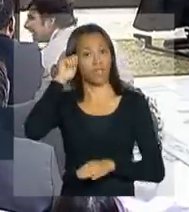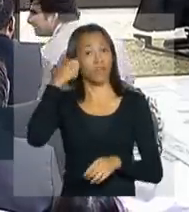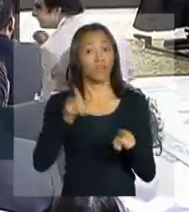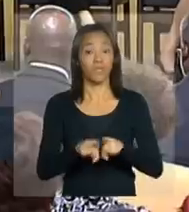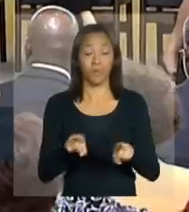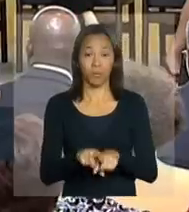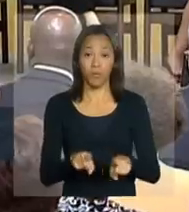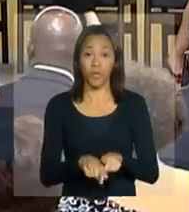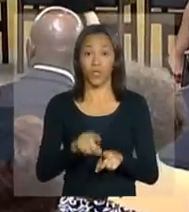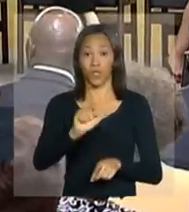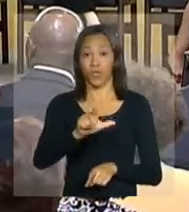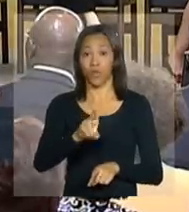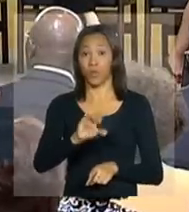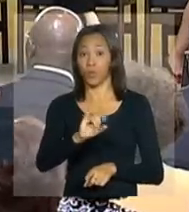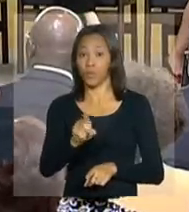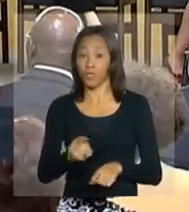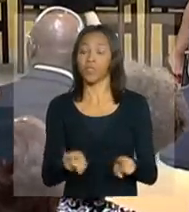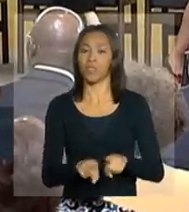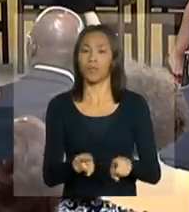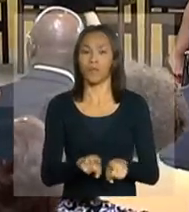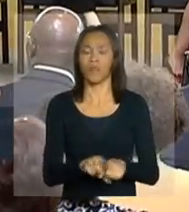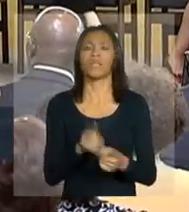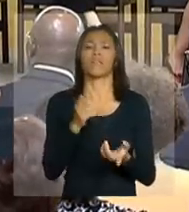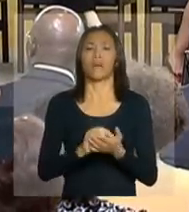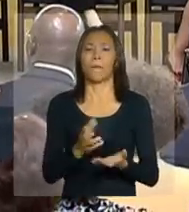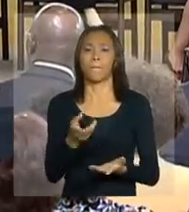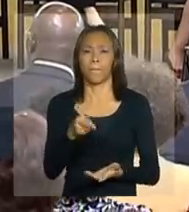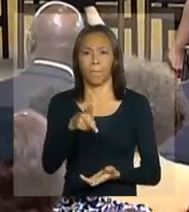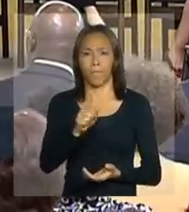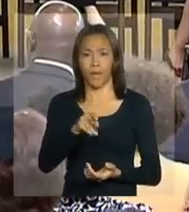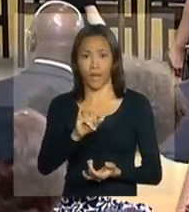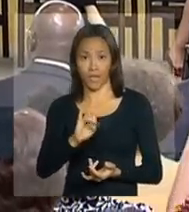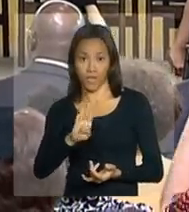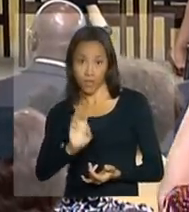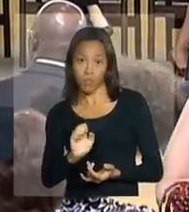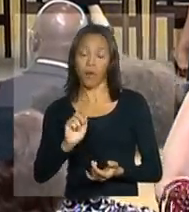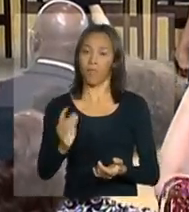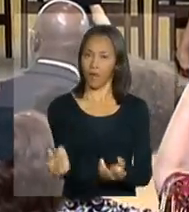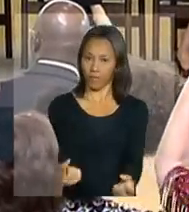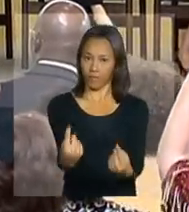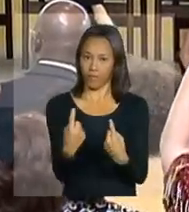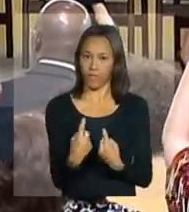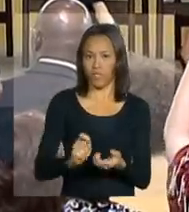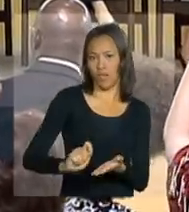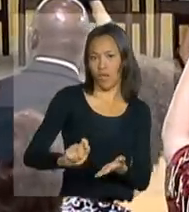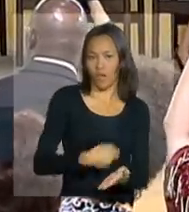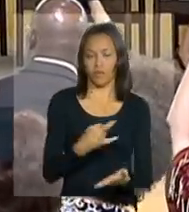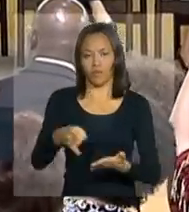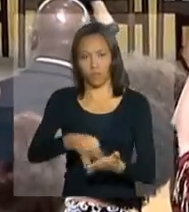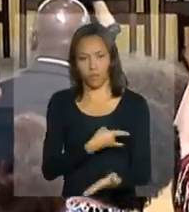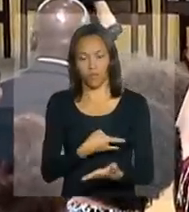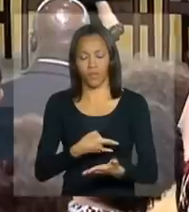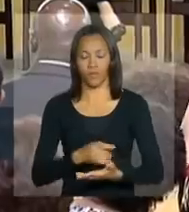vice-governador do Estado da Paraíba Rômulo Golveia a procederem à assinatura do acordo